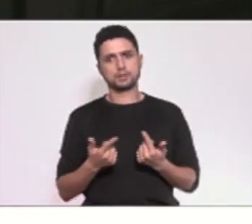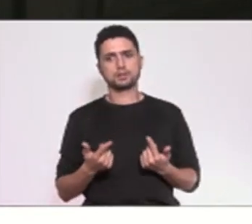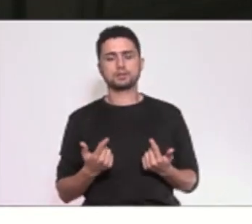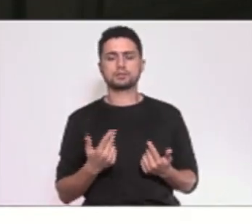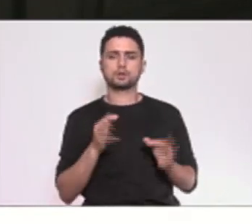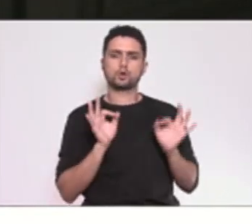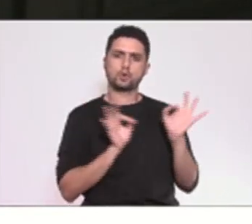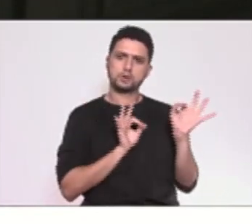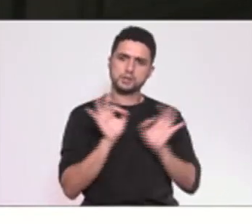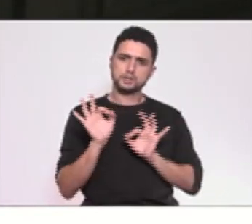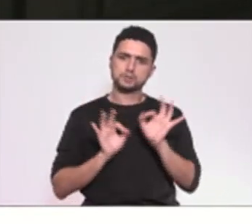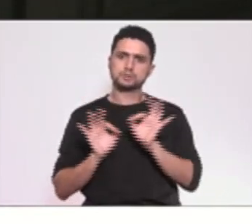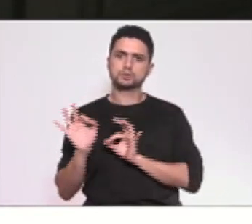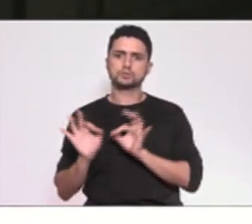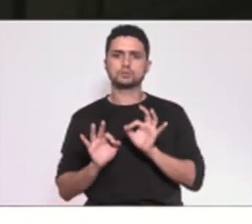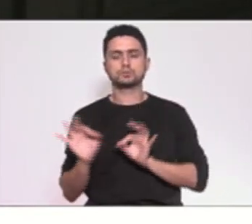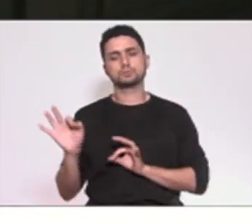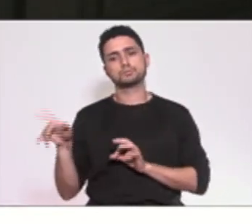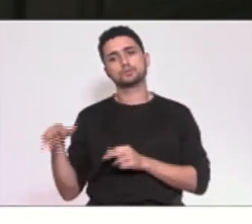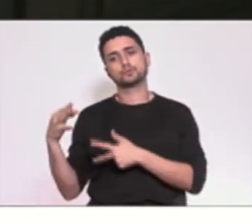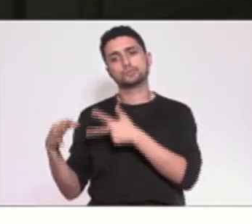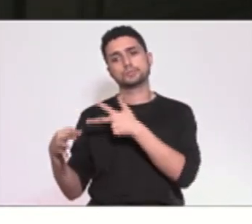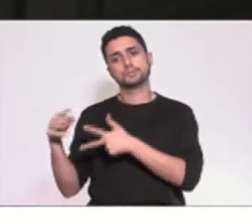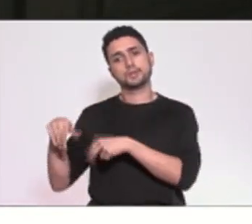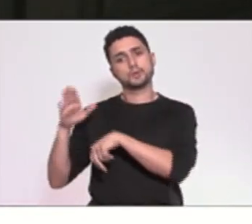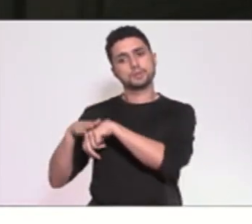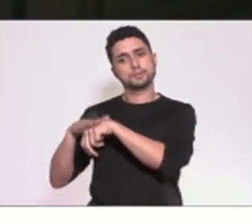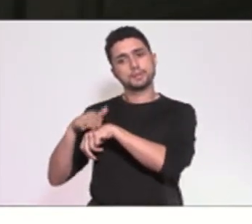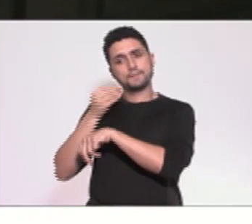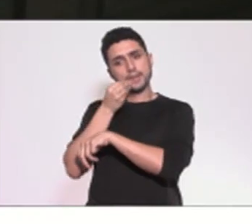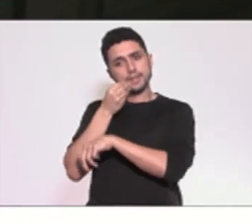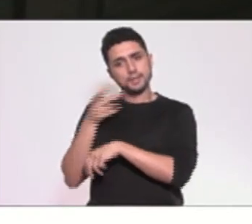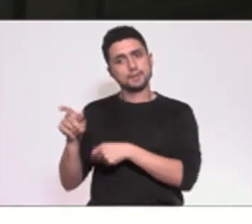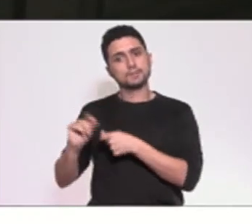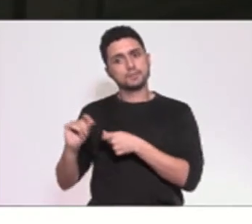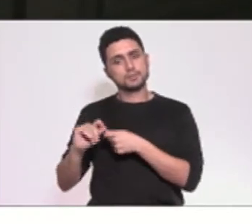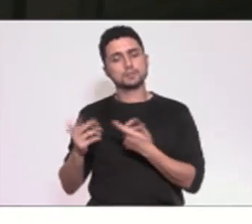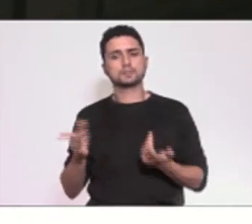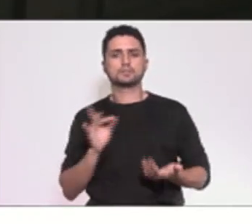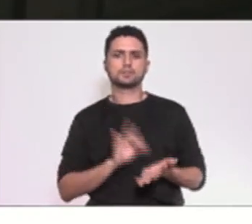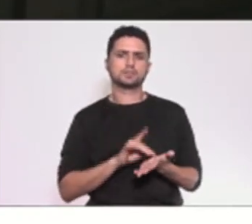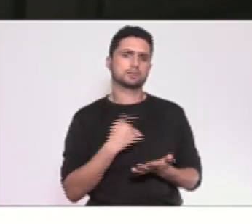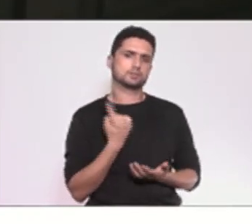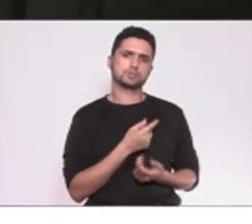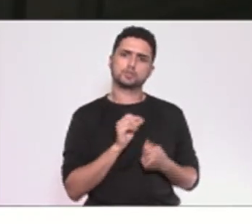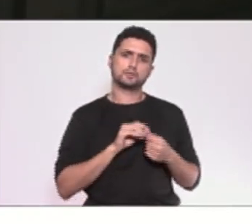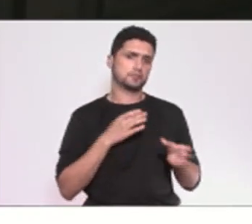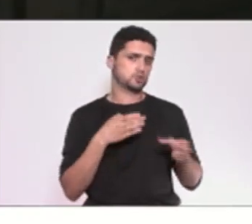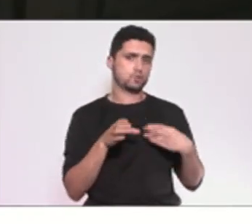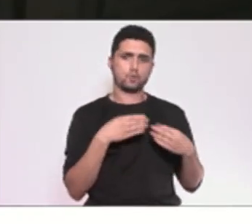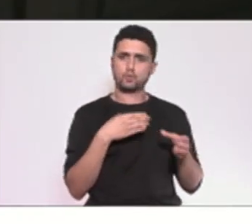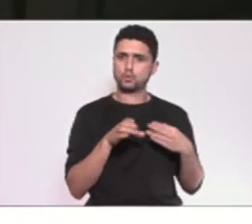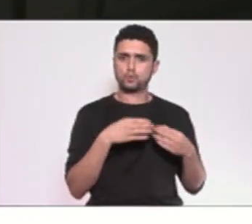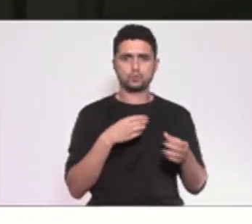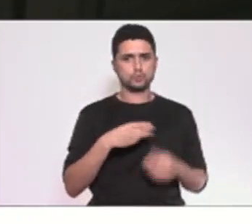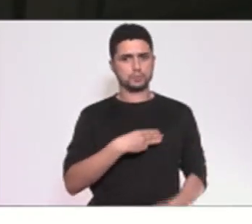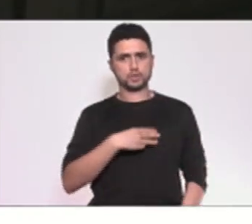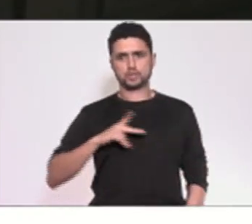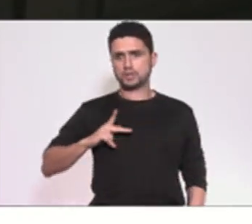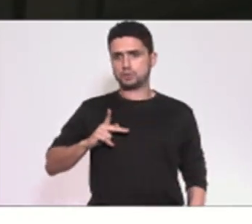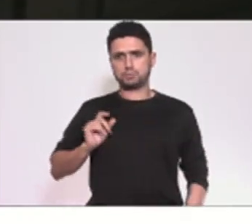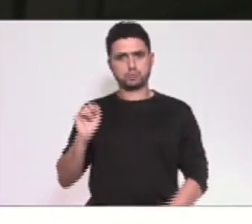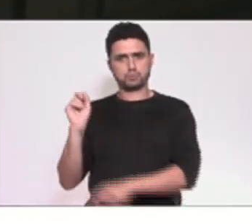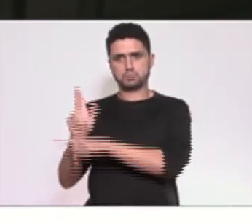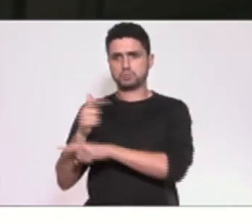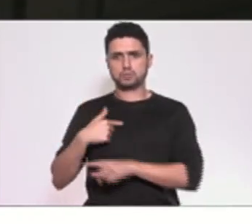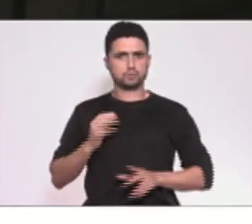organizou o que o judiciário deveria ter feito. Porque aqui, na verdade, nós não fizemos concurso para Ministério Público, para